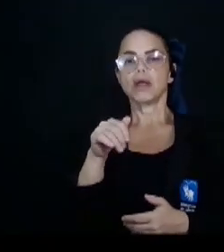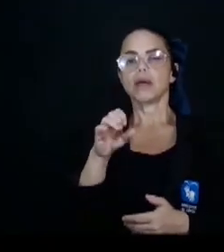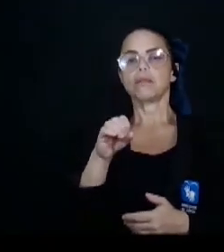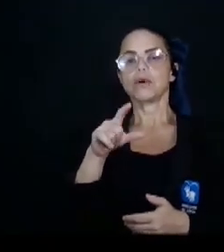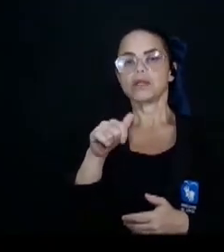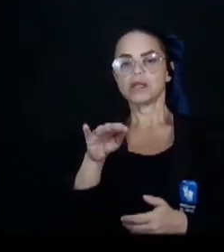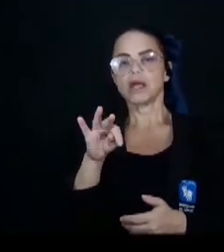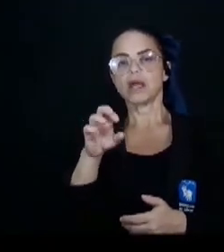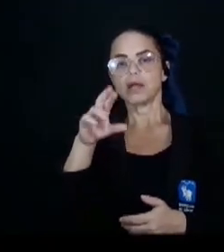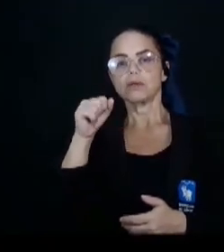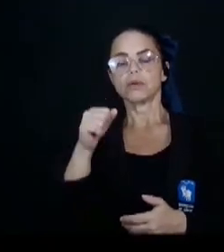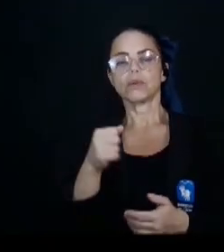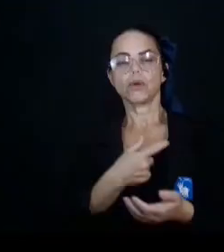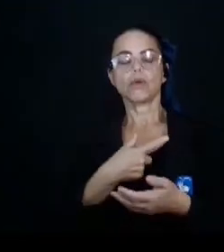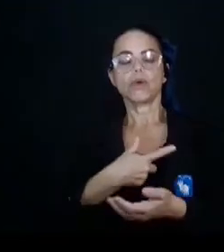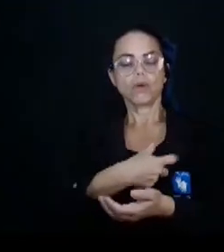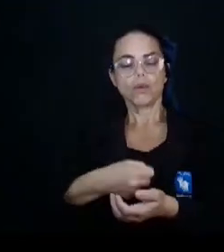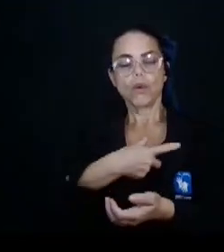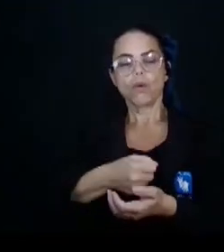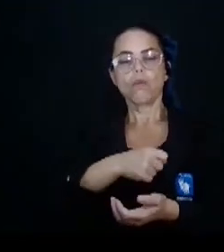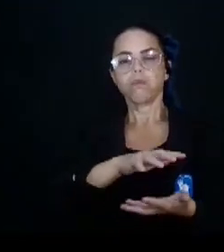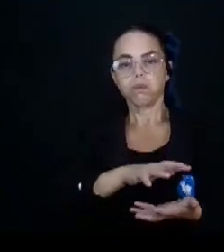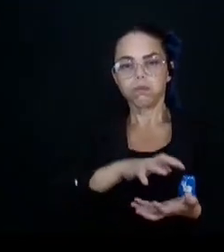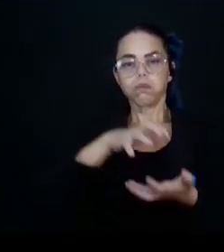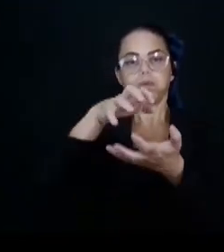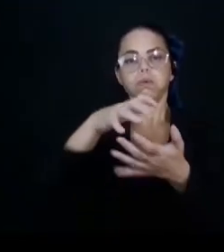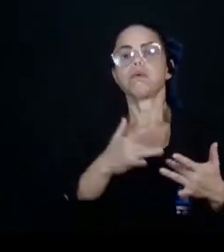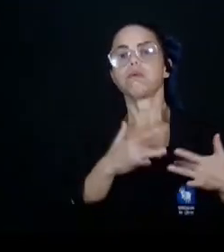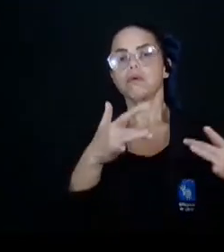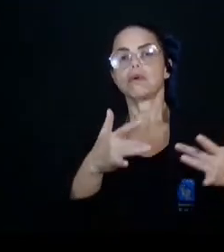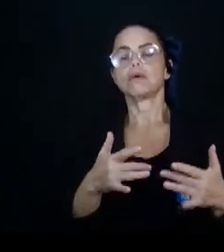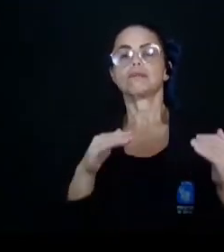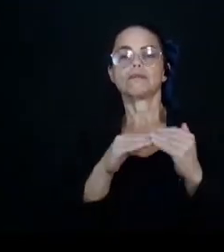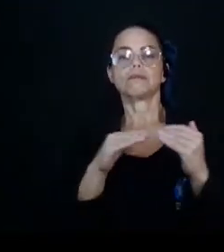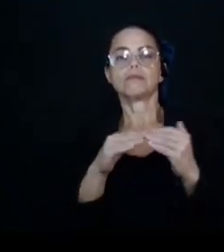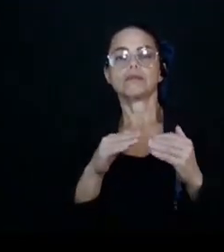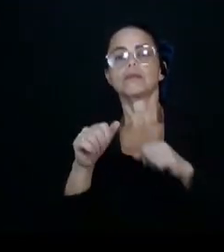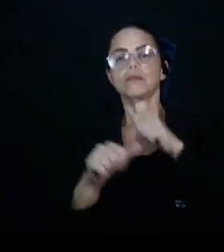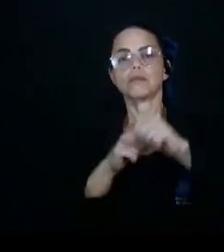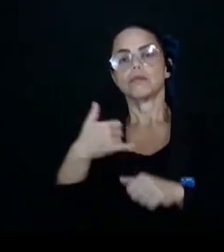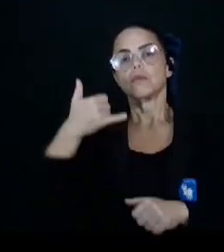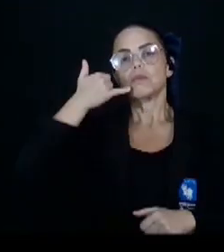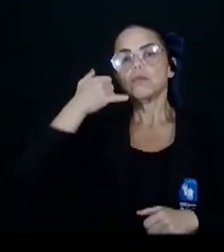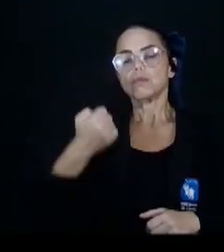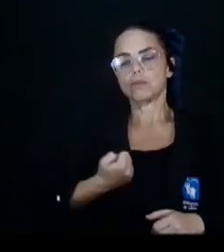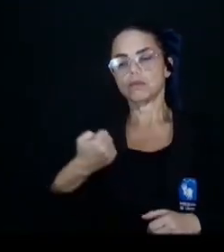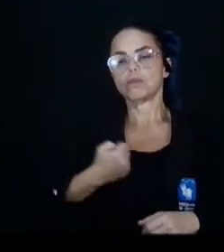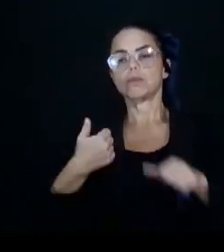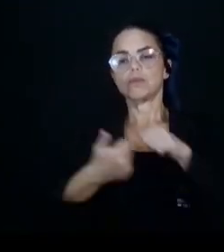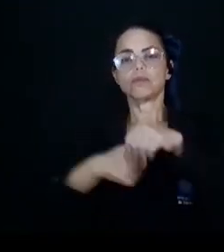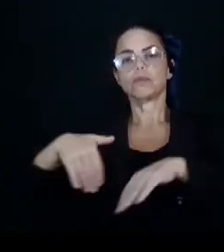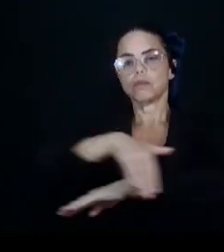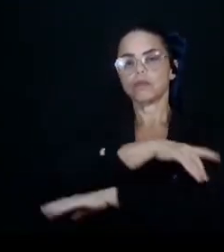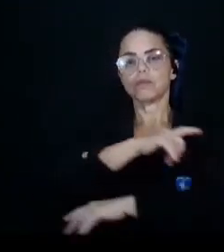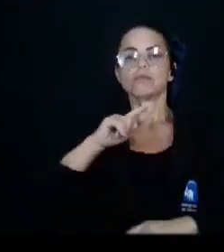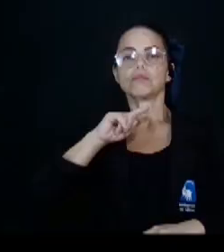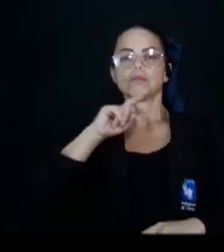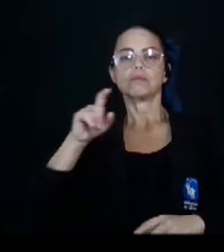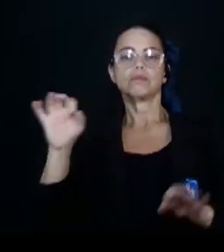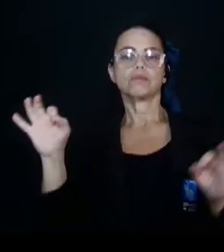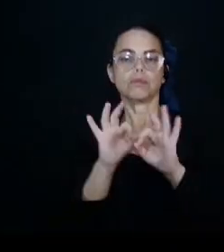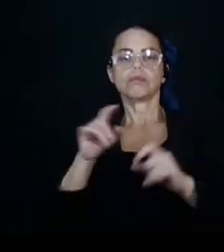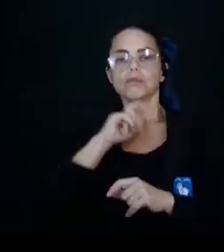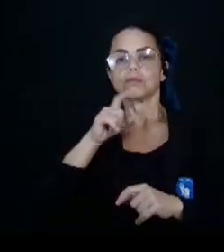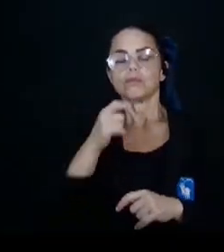Porque às vezes você é compatível, mas você mudou de telefone, você mudou de endereço e ninguém consegue te achar mais. Muito importante, né,